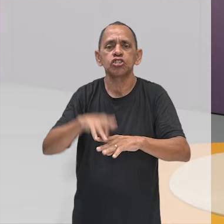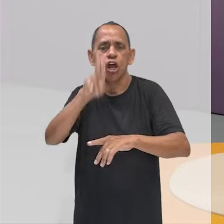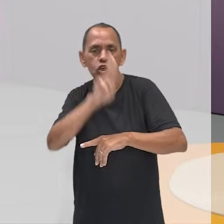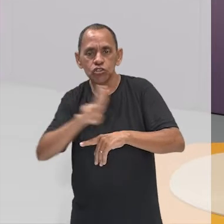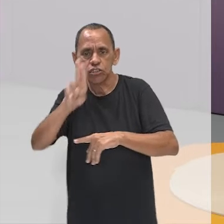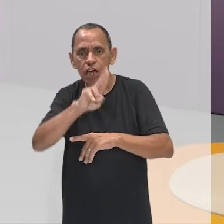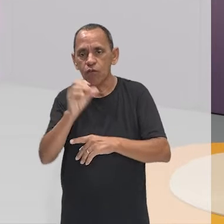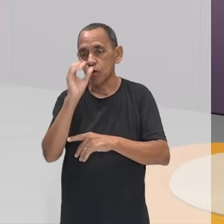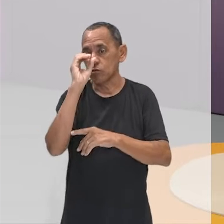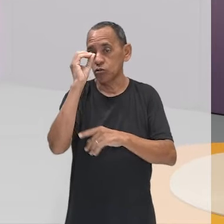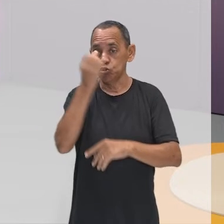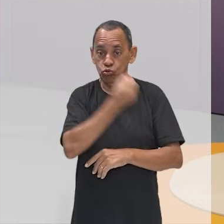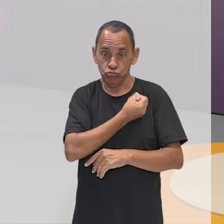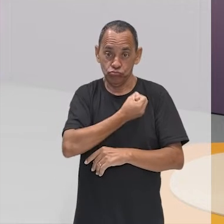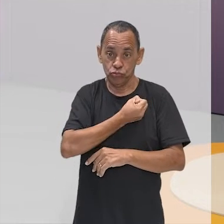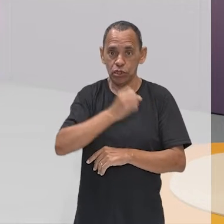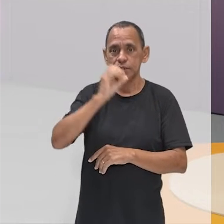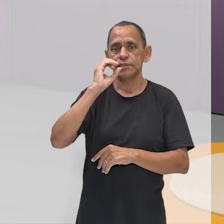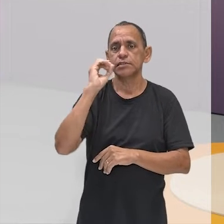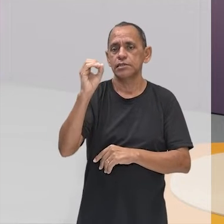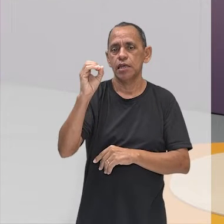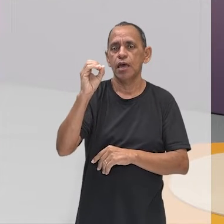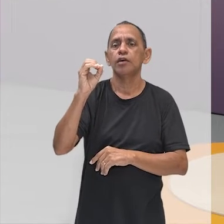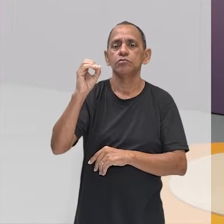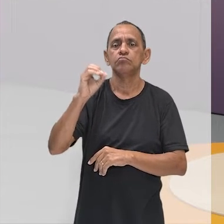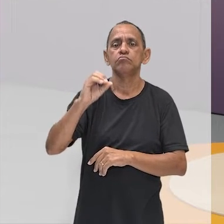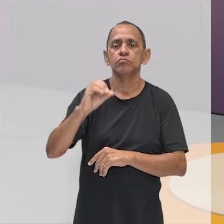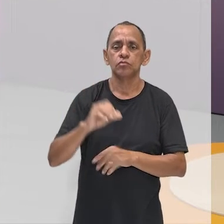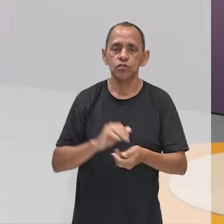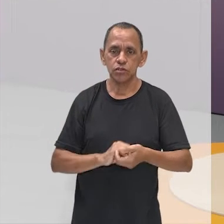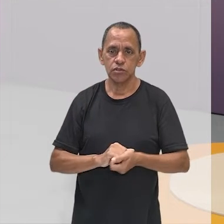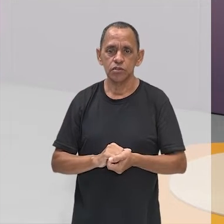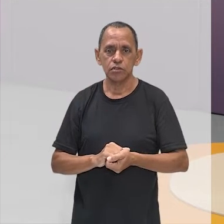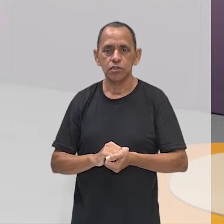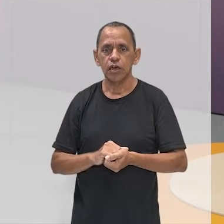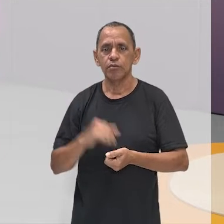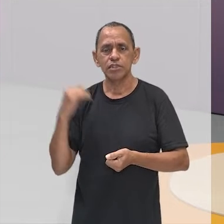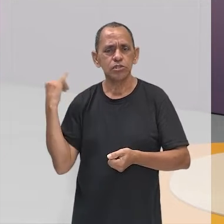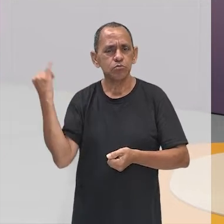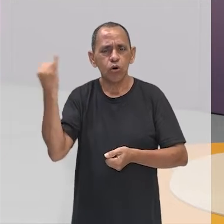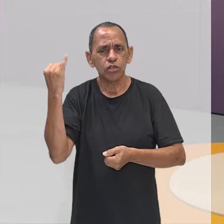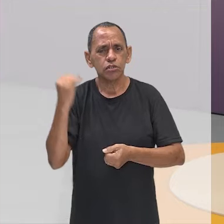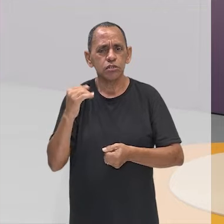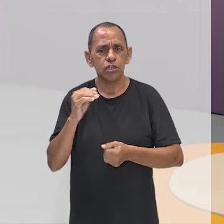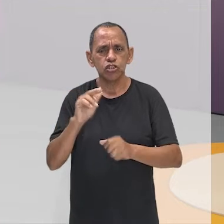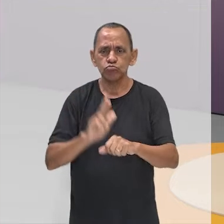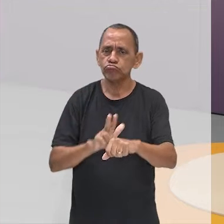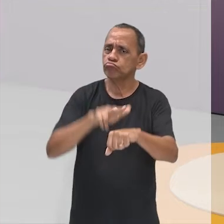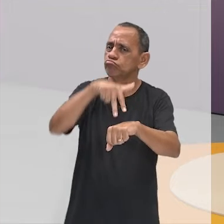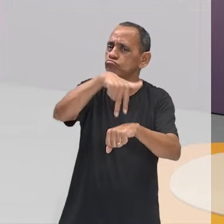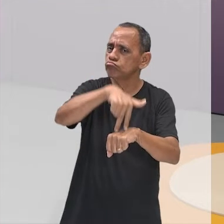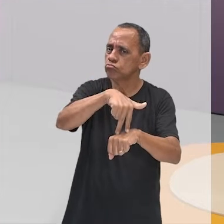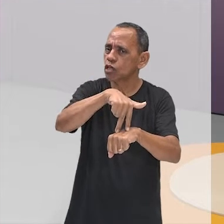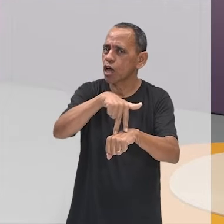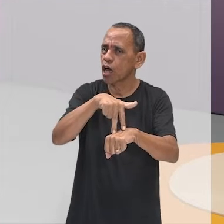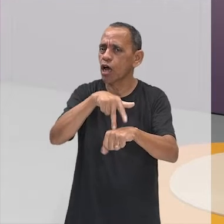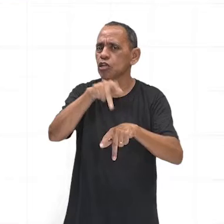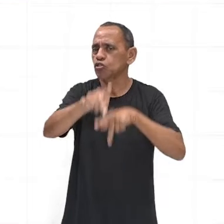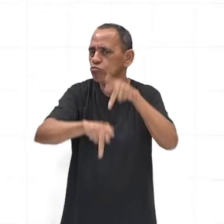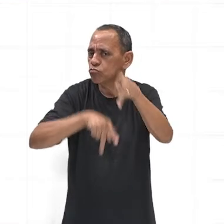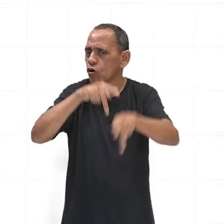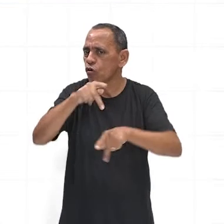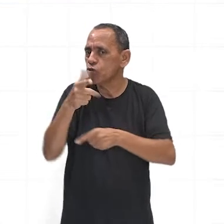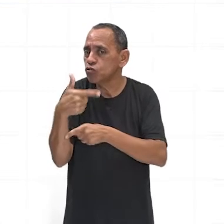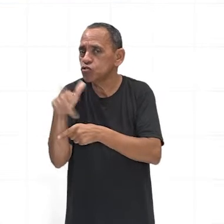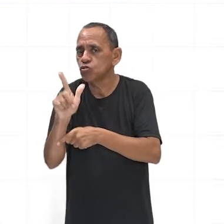bem à frente de algumas civilizações que estavam se desenvolvendo naquele mesmo período. Nós vamos ver aí também, olha só,